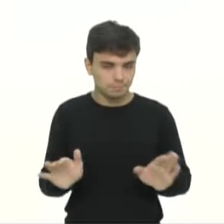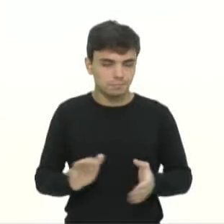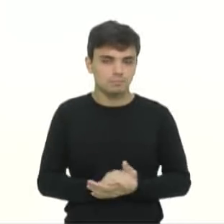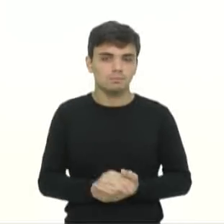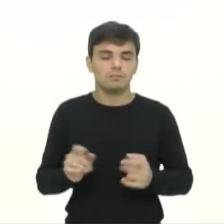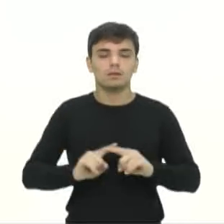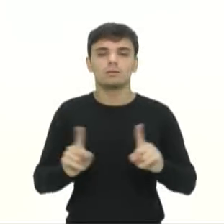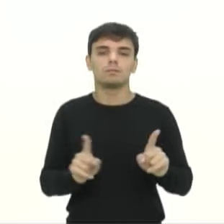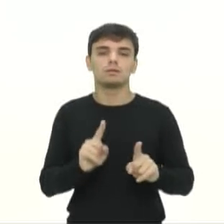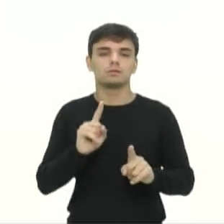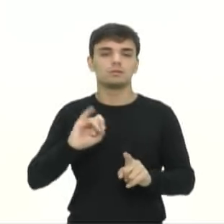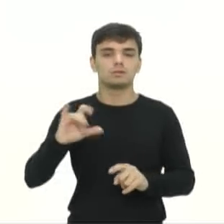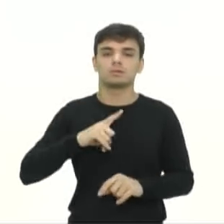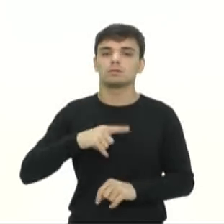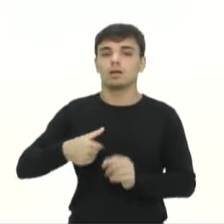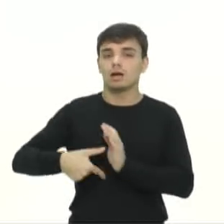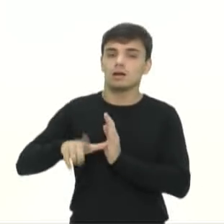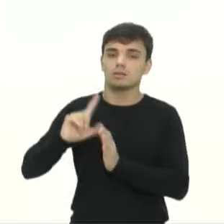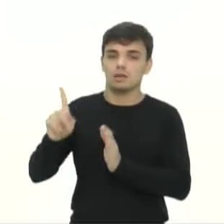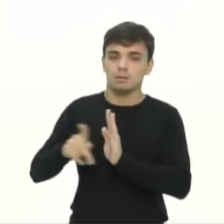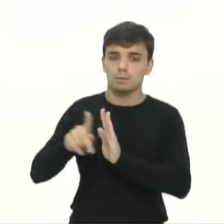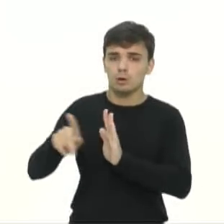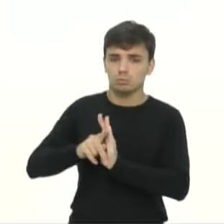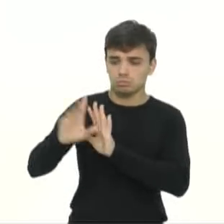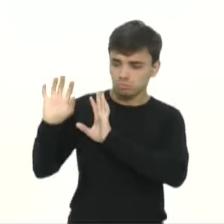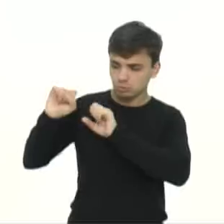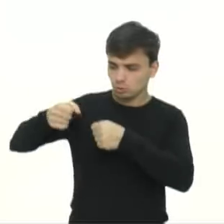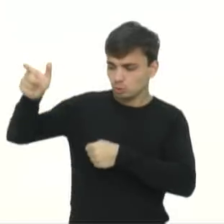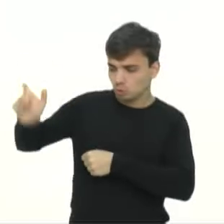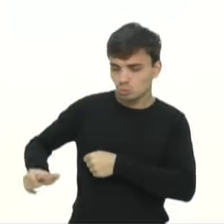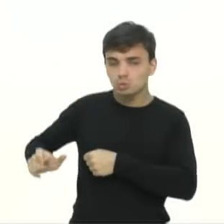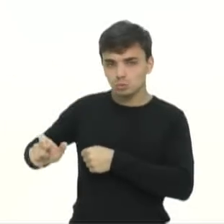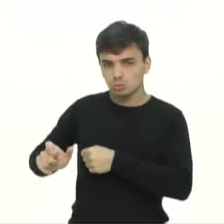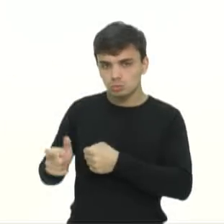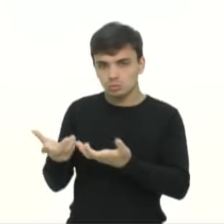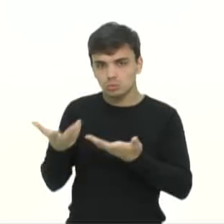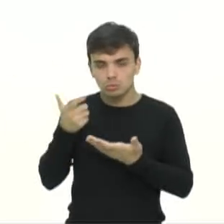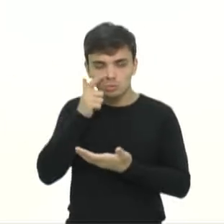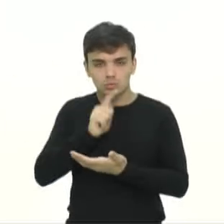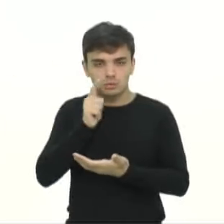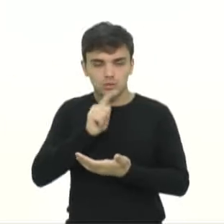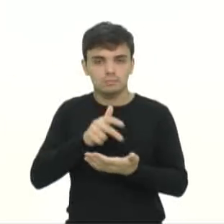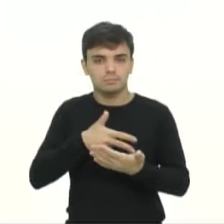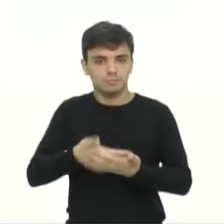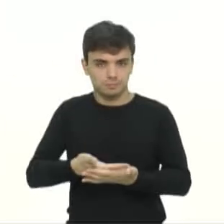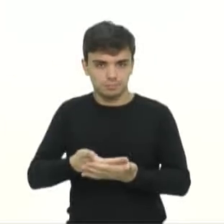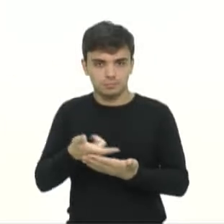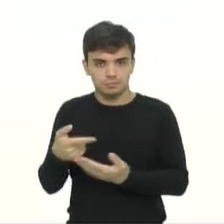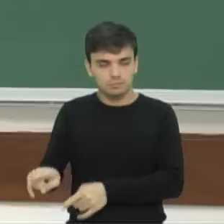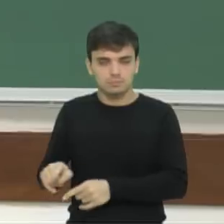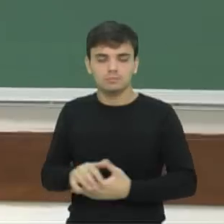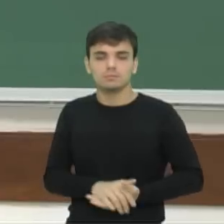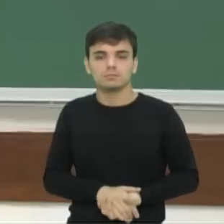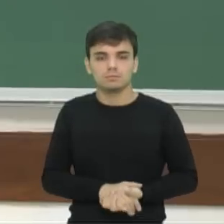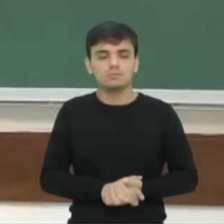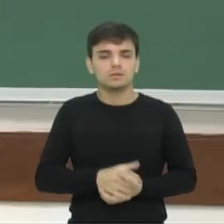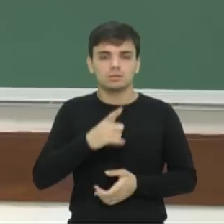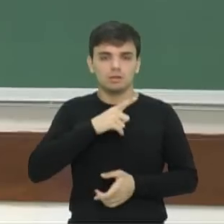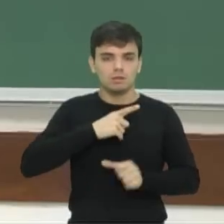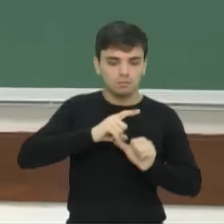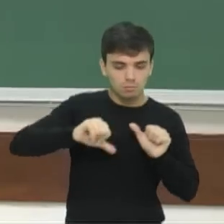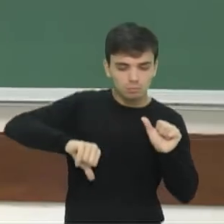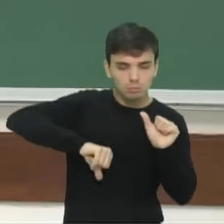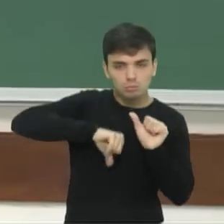apenas para quando o judoca conseguia derrubar o outro. Agora qualquer queda é considerada um vazare, né? Então houve essa mudança na